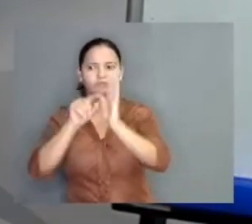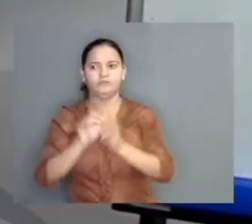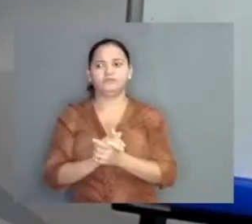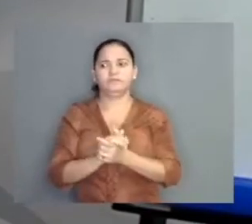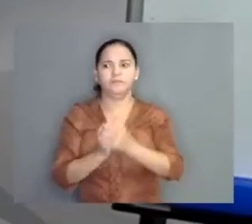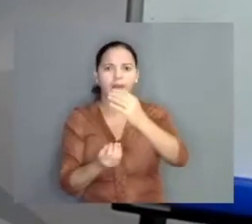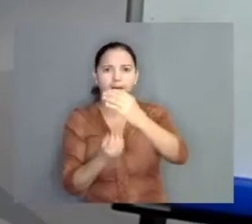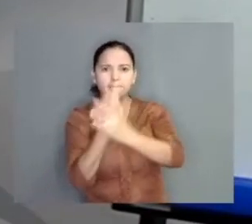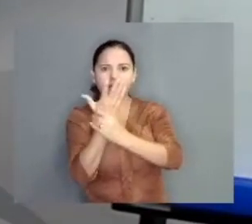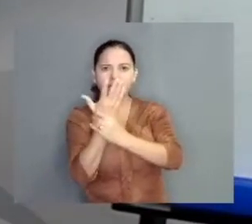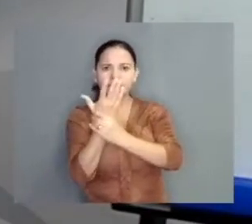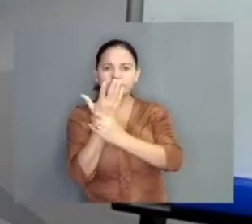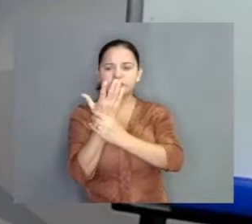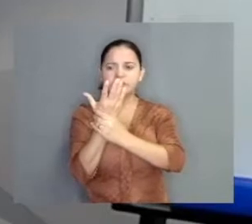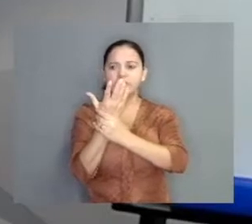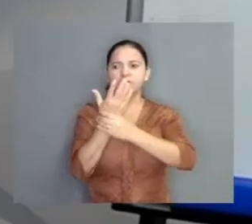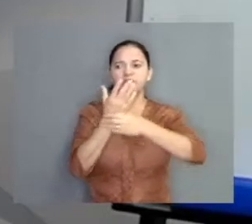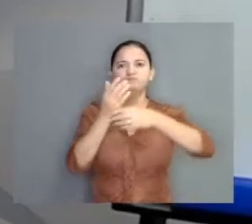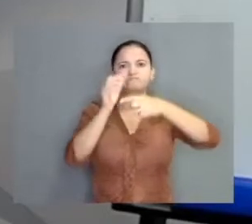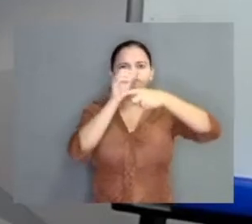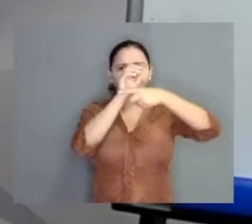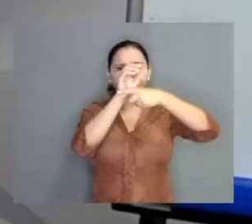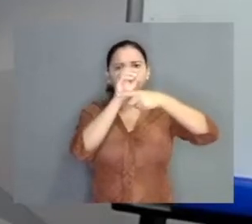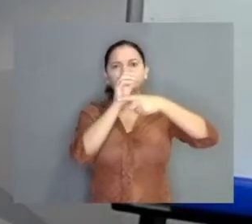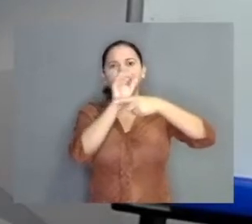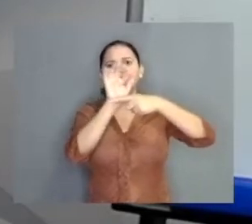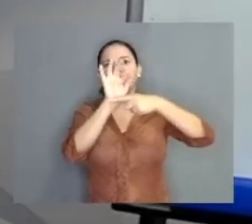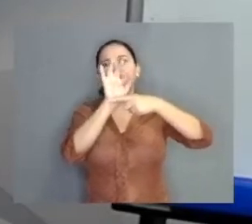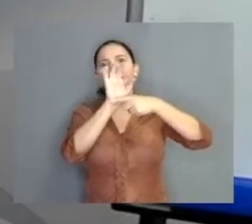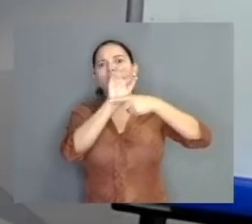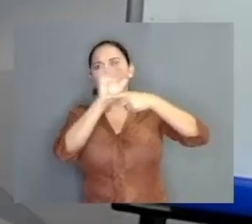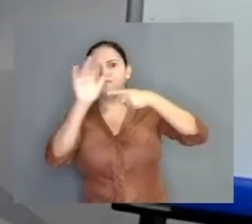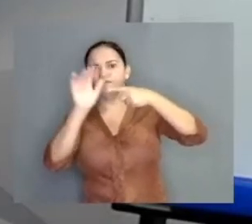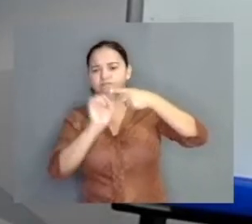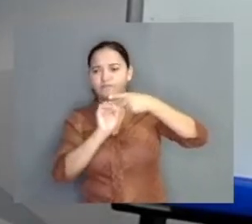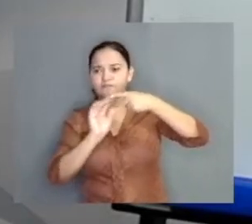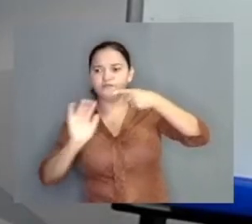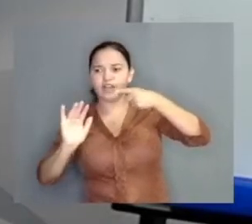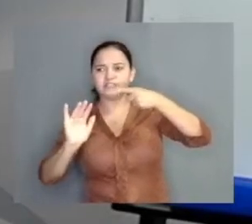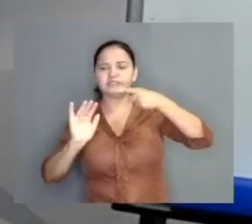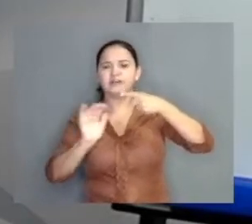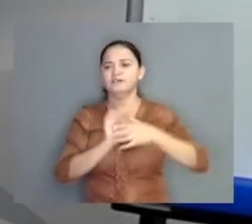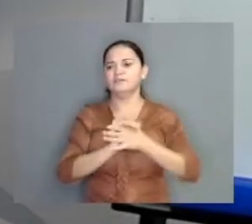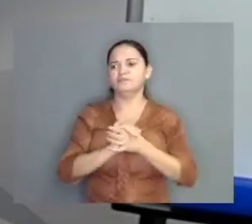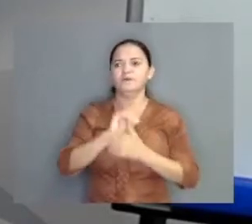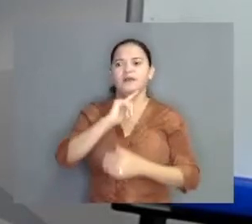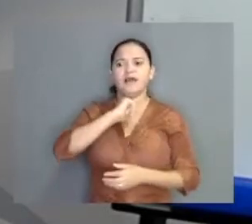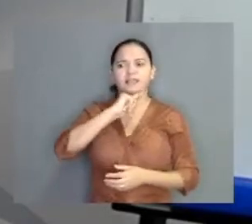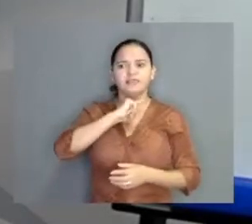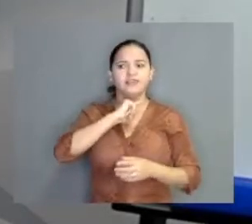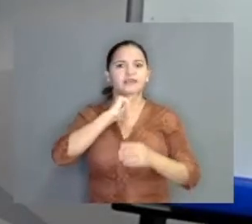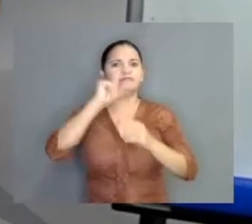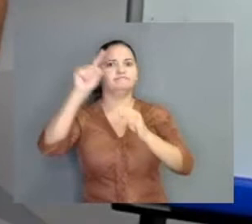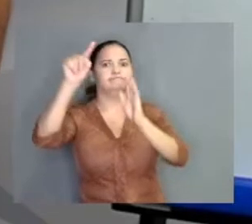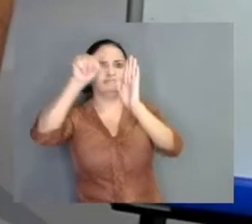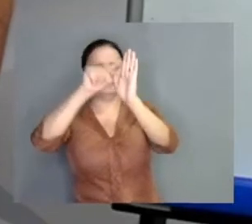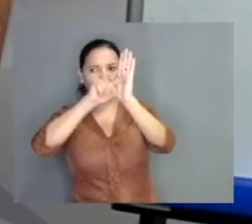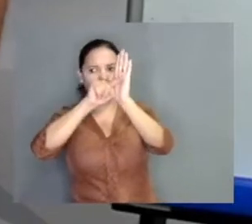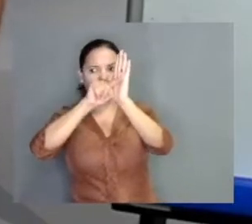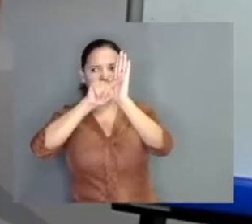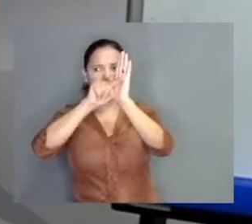uma fração e nossa potência, que estava com o expoente negativo, ela veio